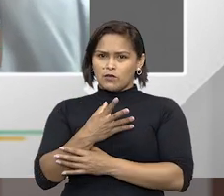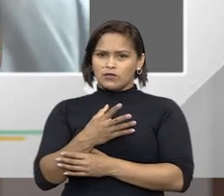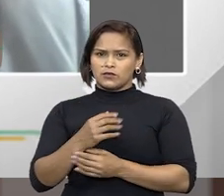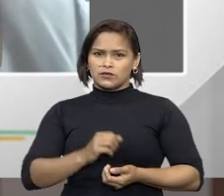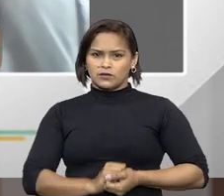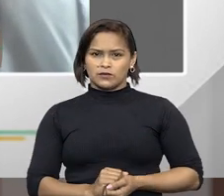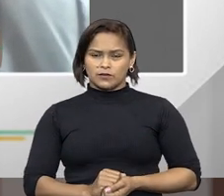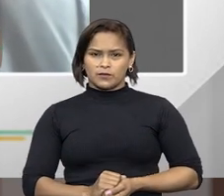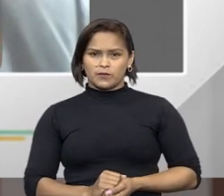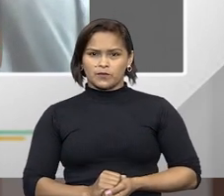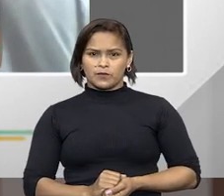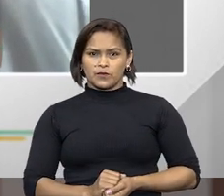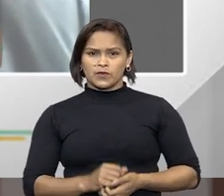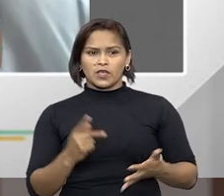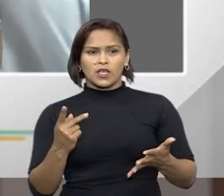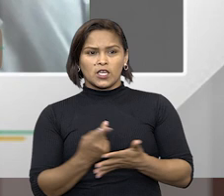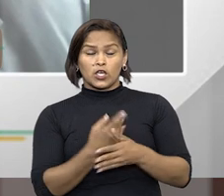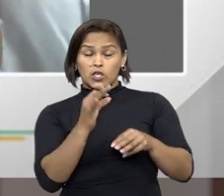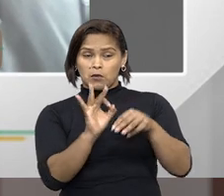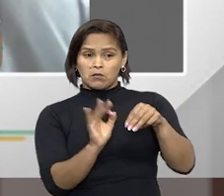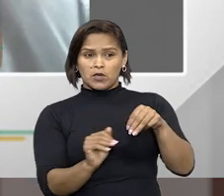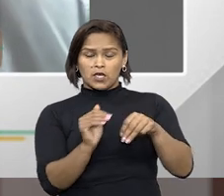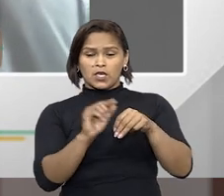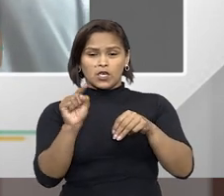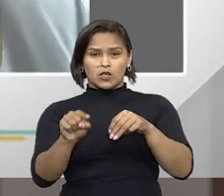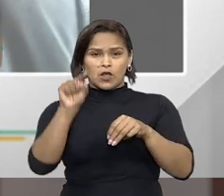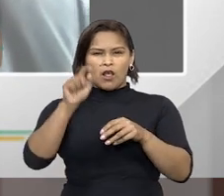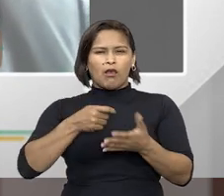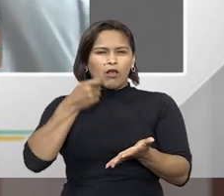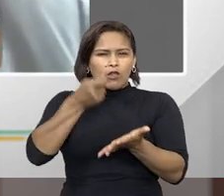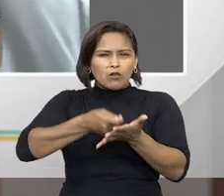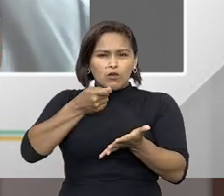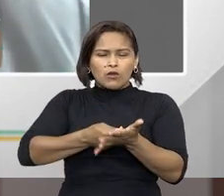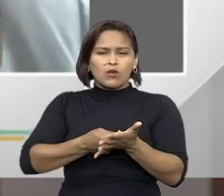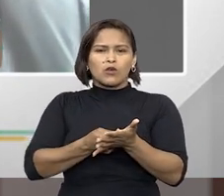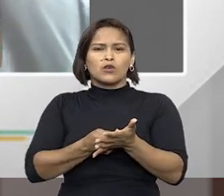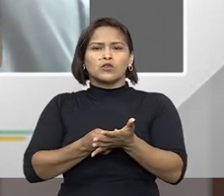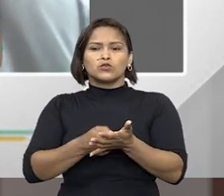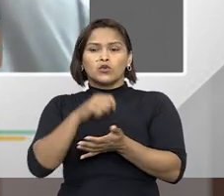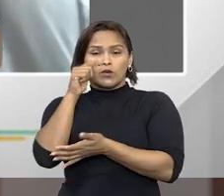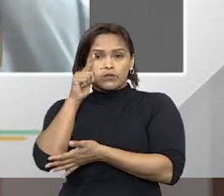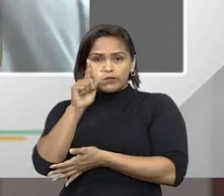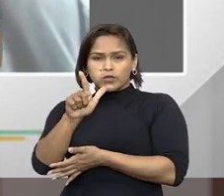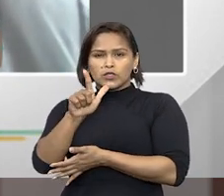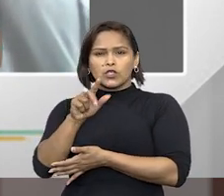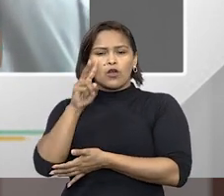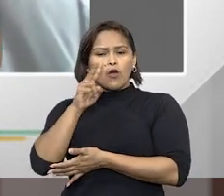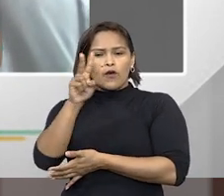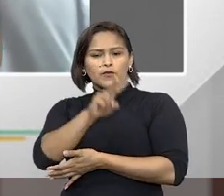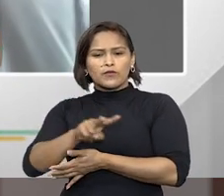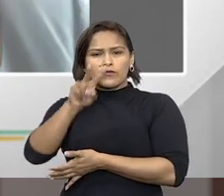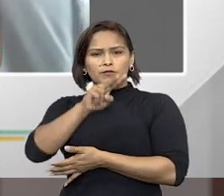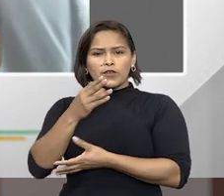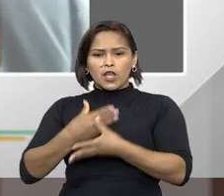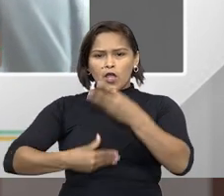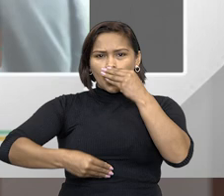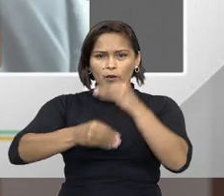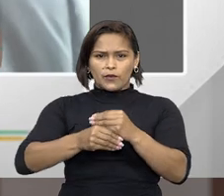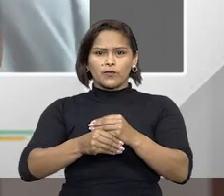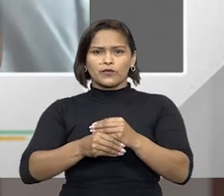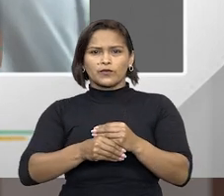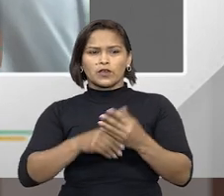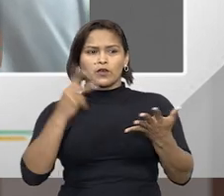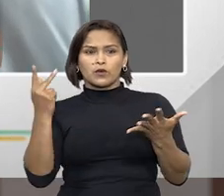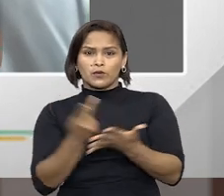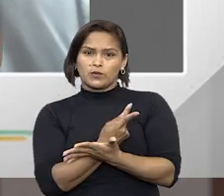Sua Excelência lutou e conseguiu ver implementada